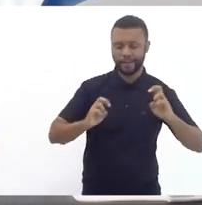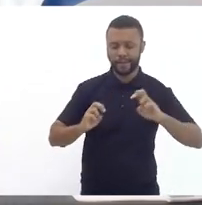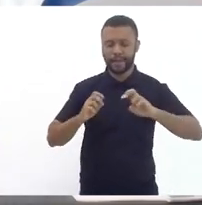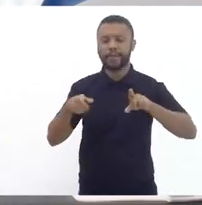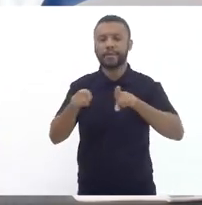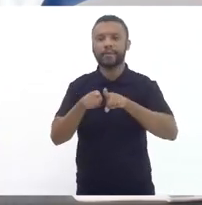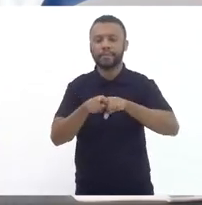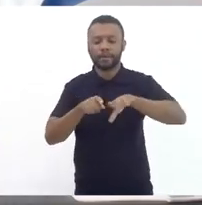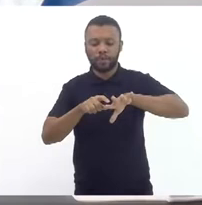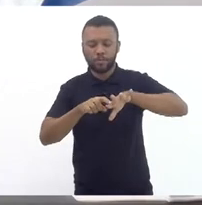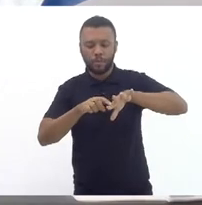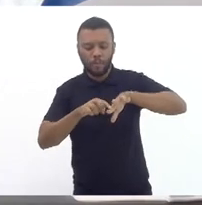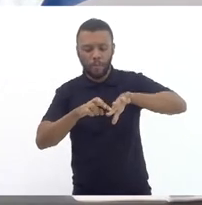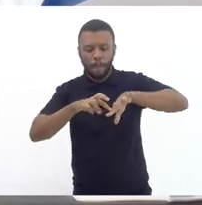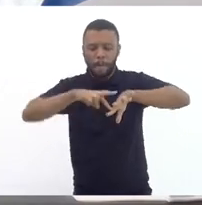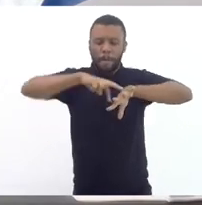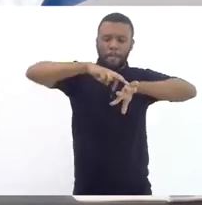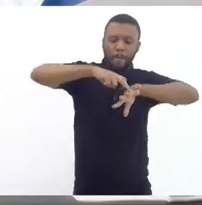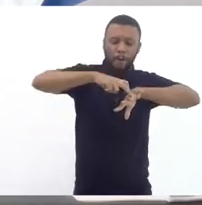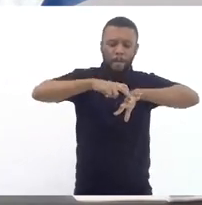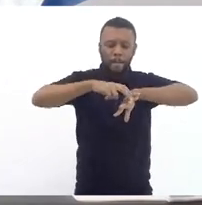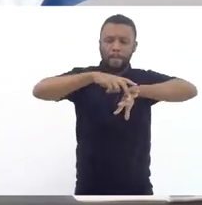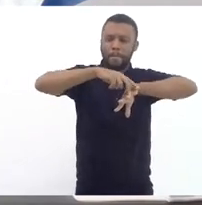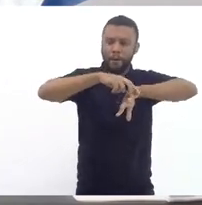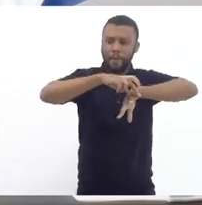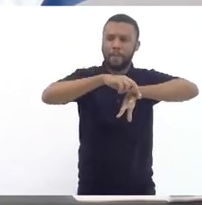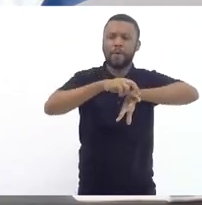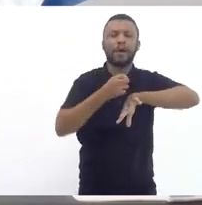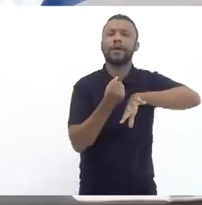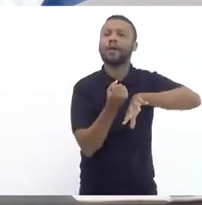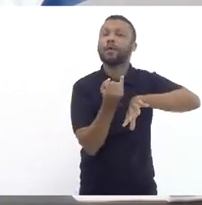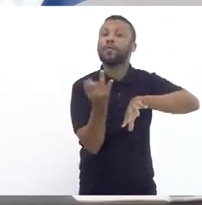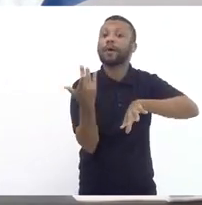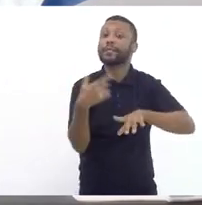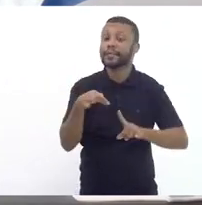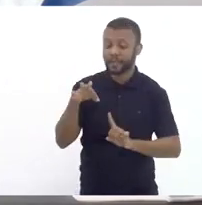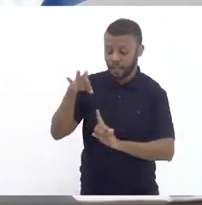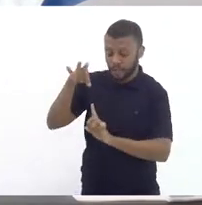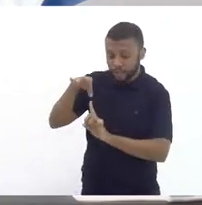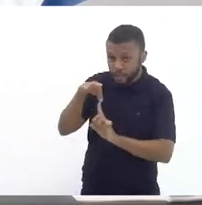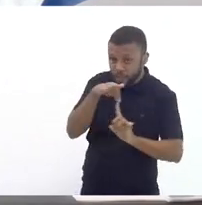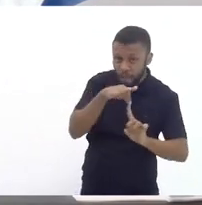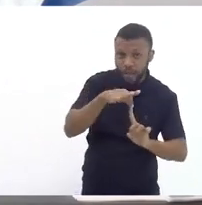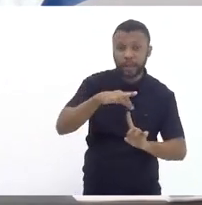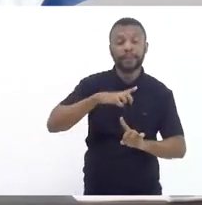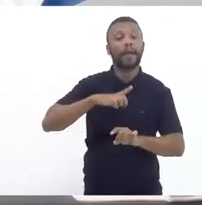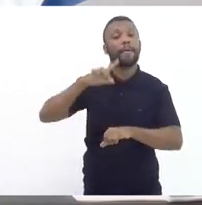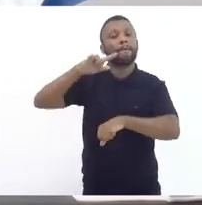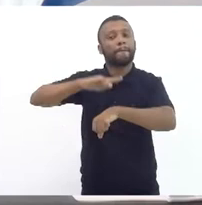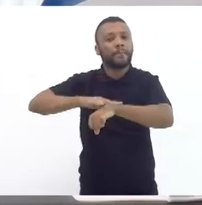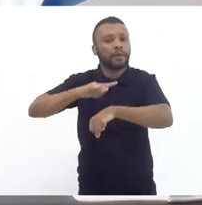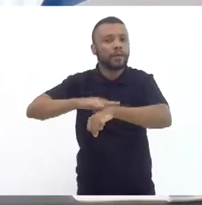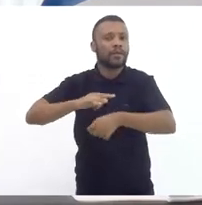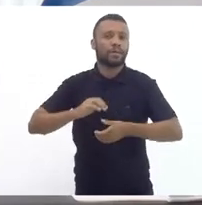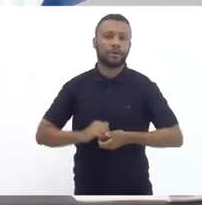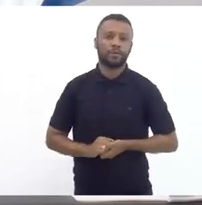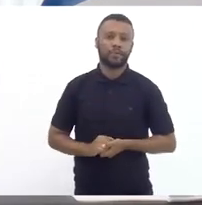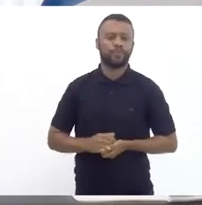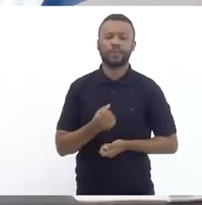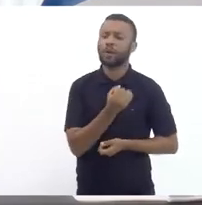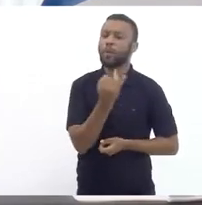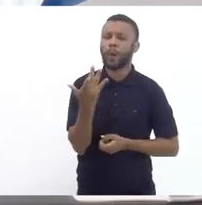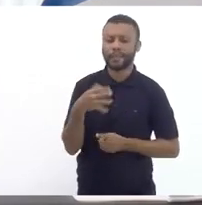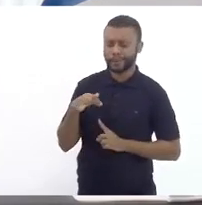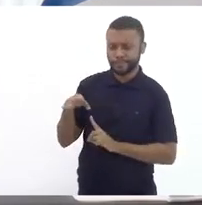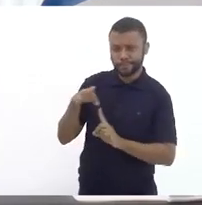têm problemas nesse sentido? E quantas têm banheiro? E quantas podem ser